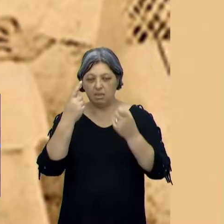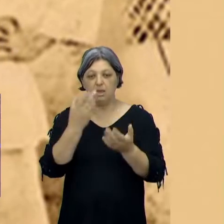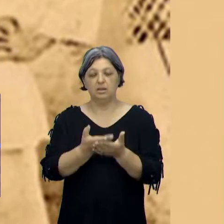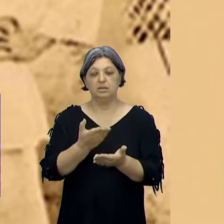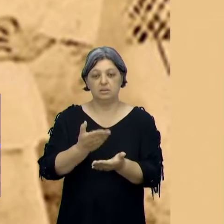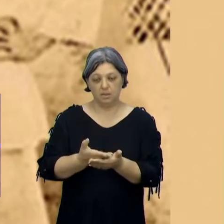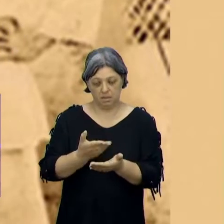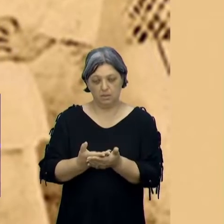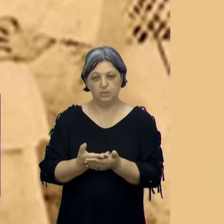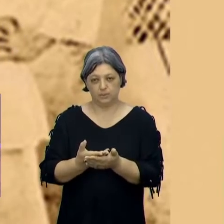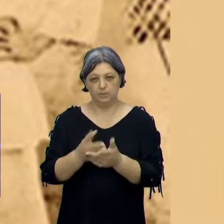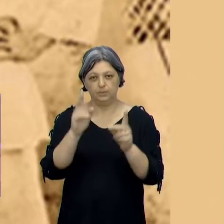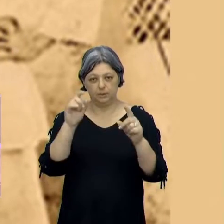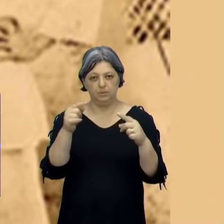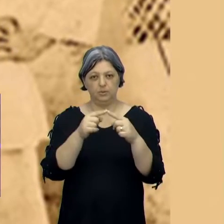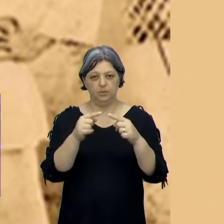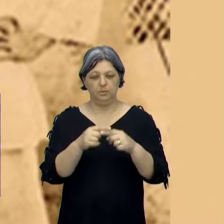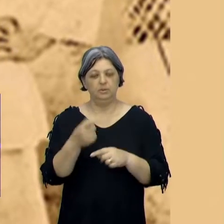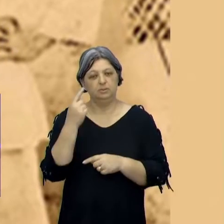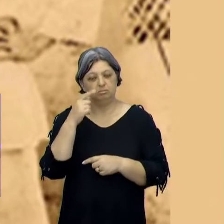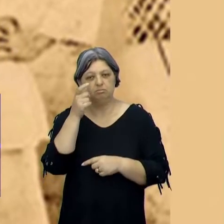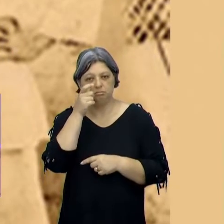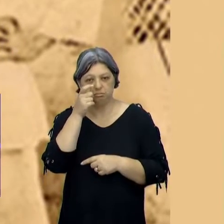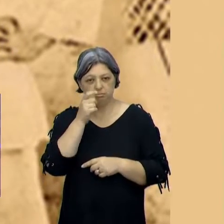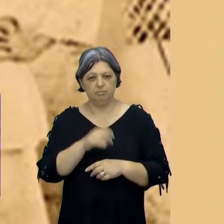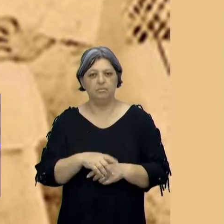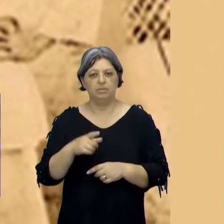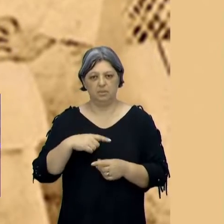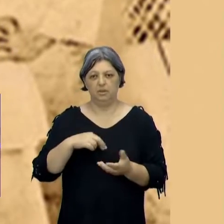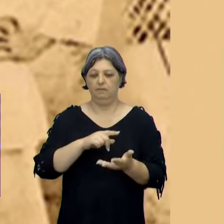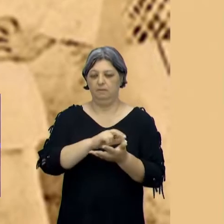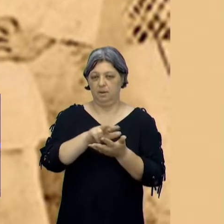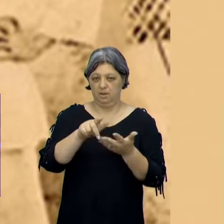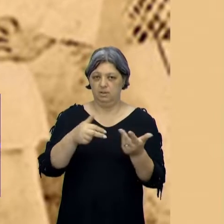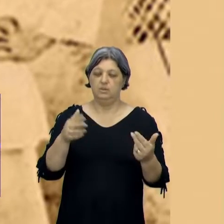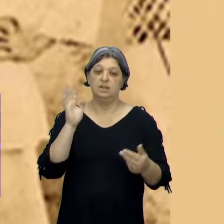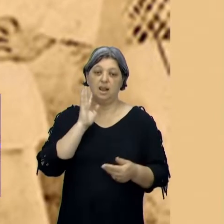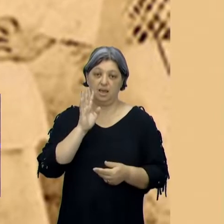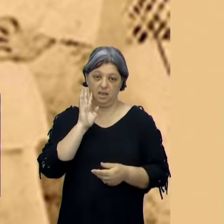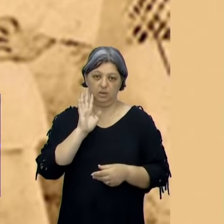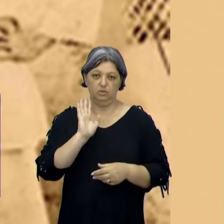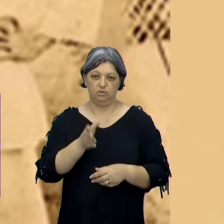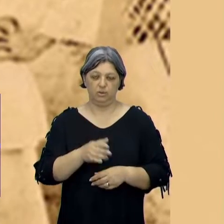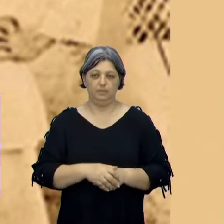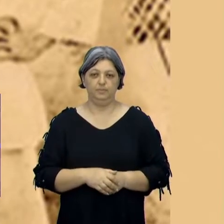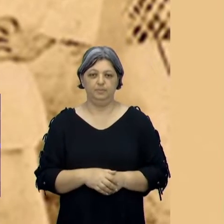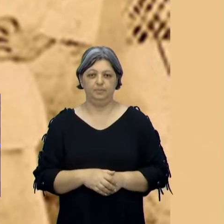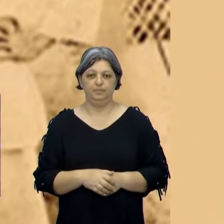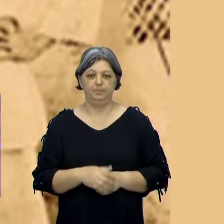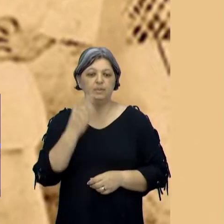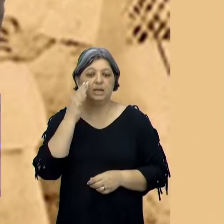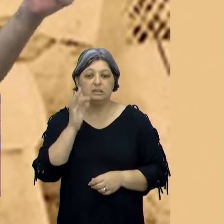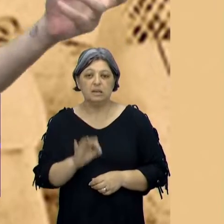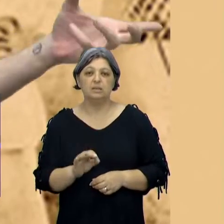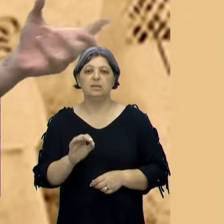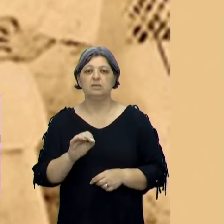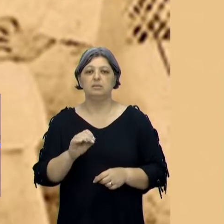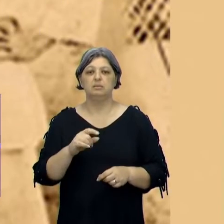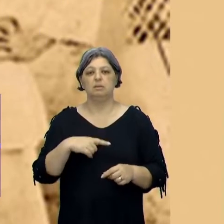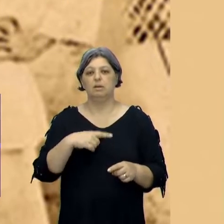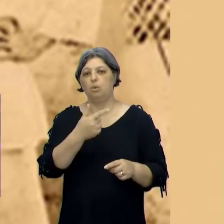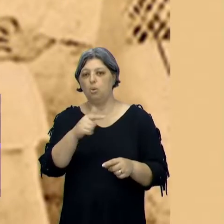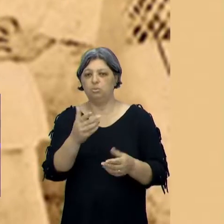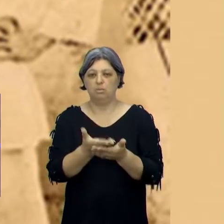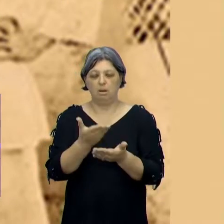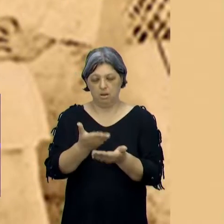falam a respeito disso. Então deem uma olhada lá, tem bastante coisa legal lá já e com certeza também algumas outras aulas